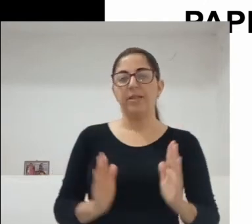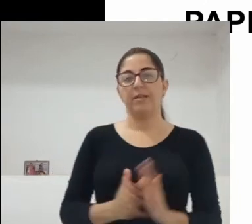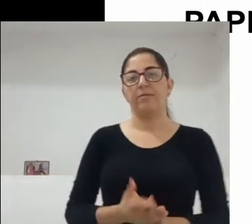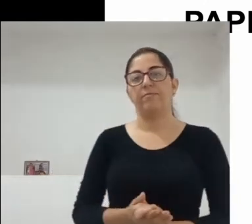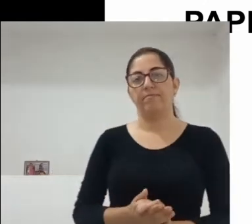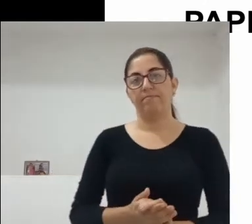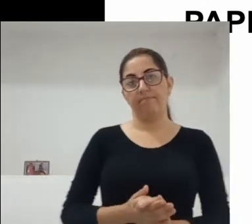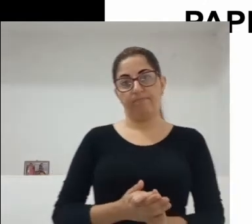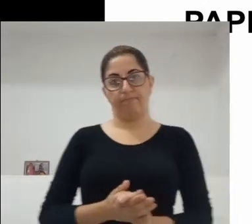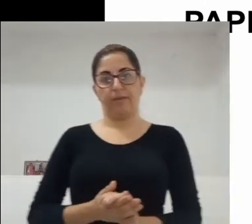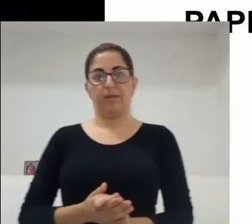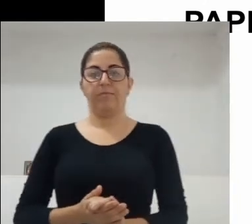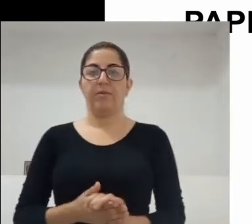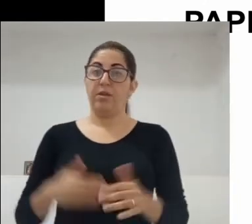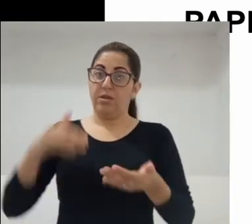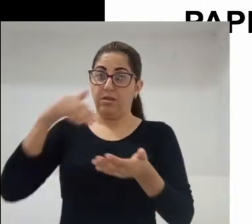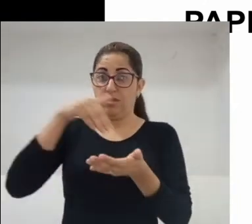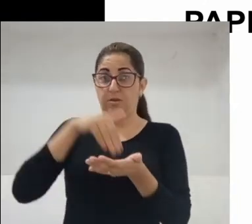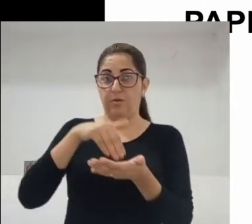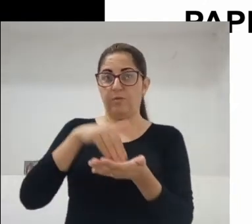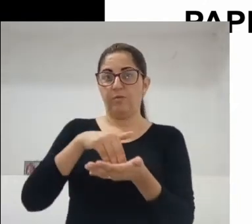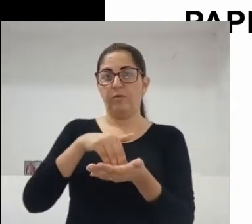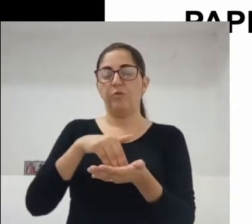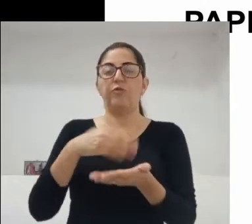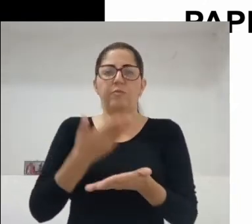período, né?